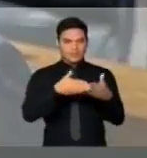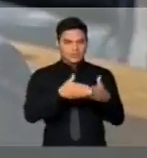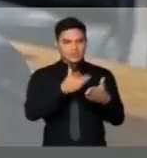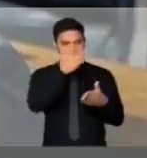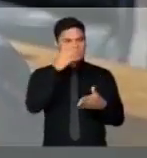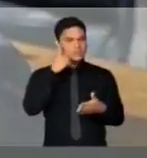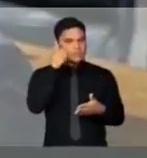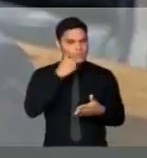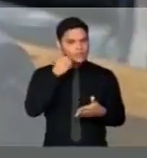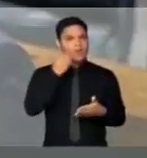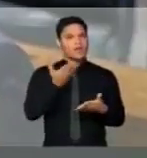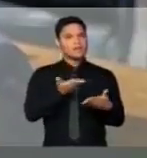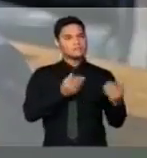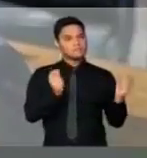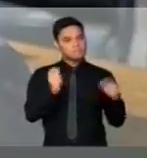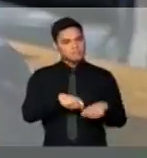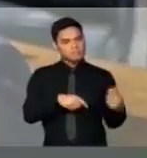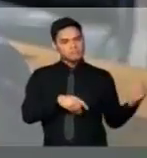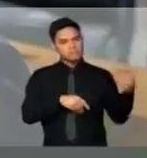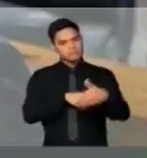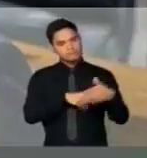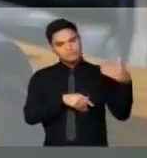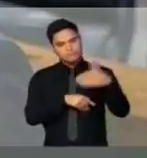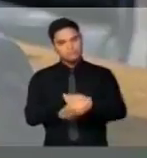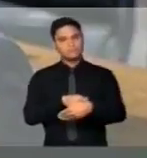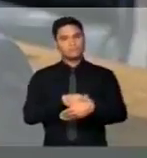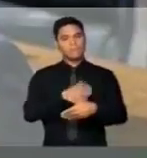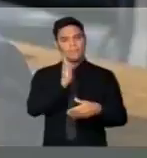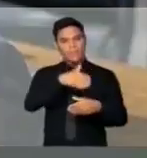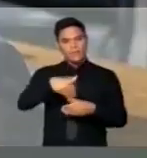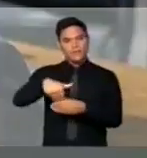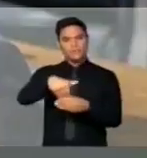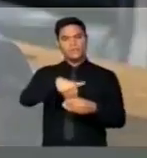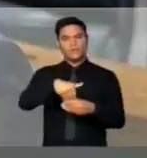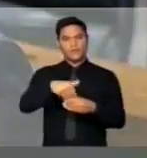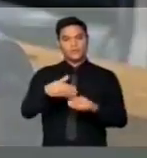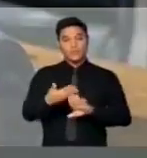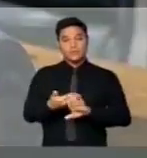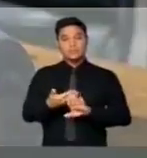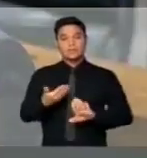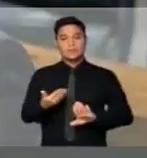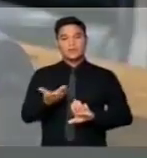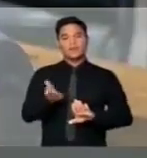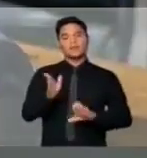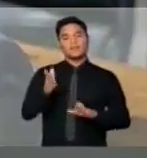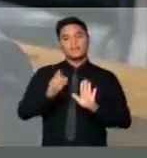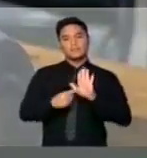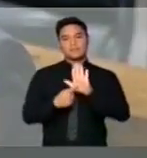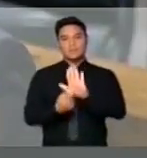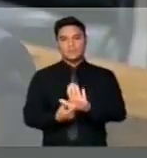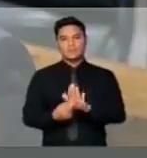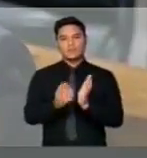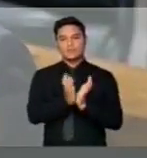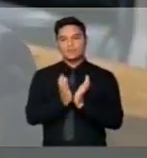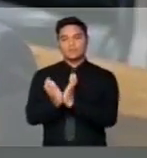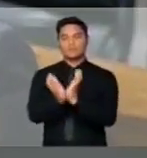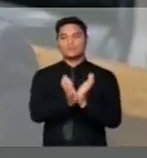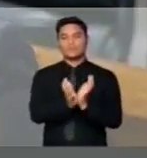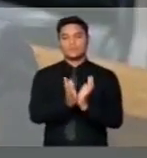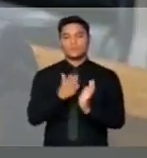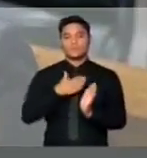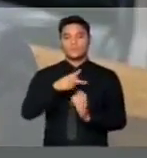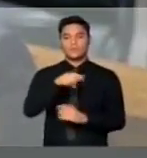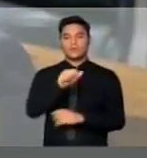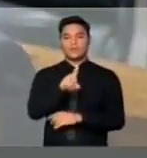BNDES que possam dar esse apoio ao voto em separado que será apresentado pelos partidos de oposição, principalmente